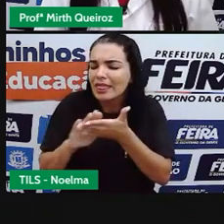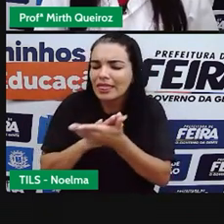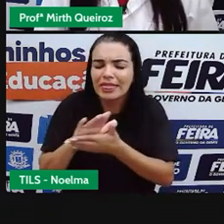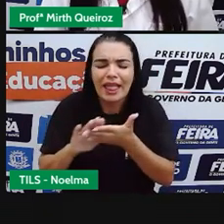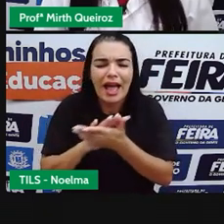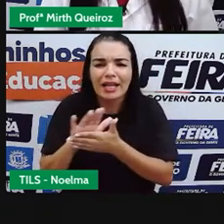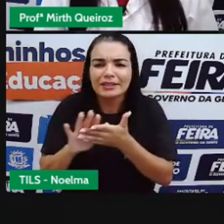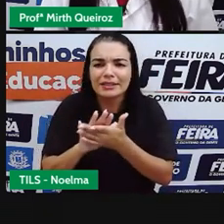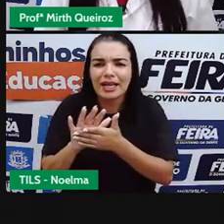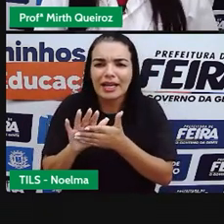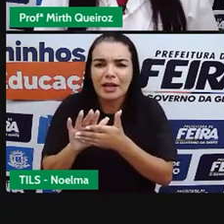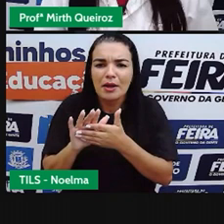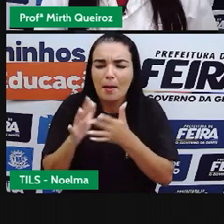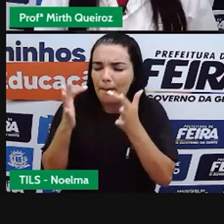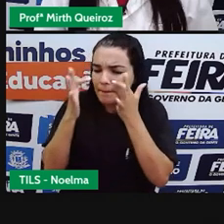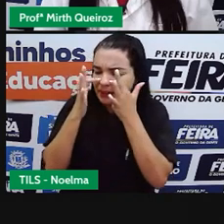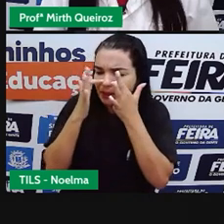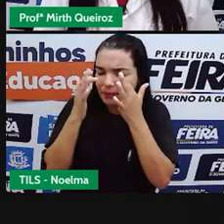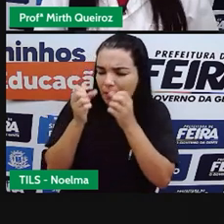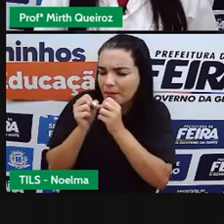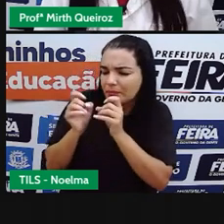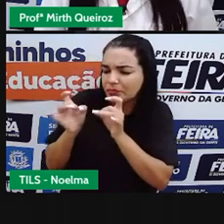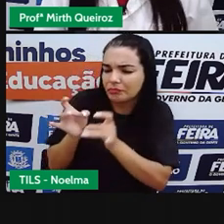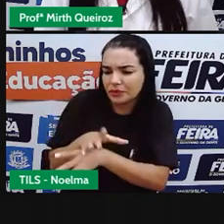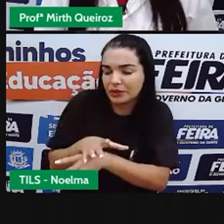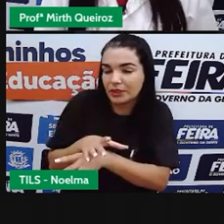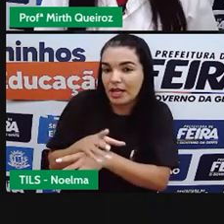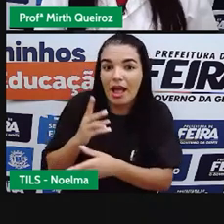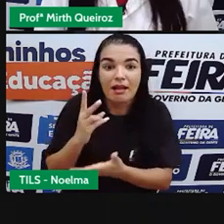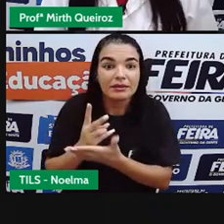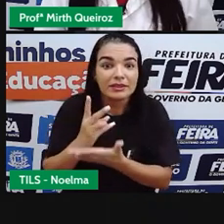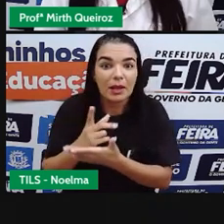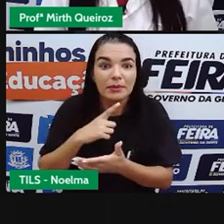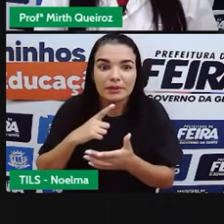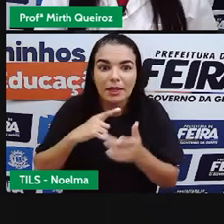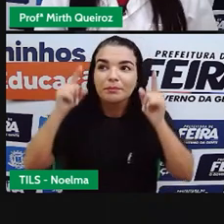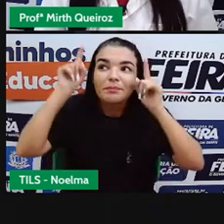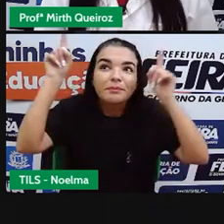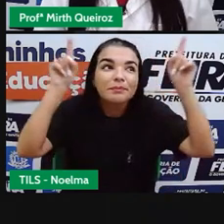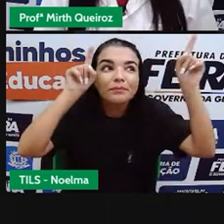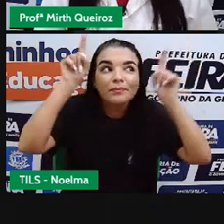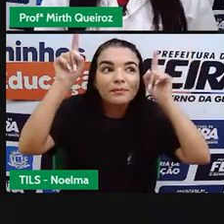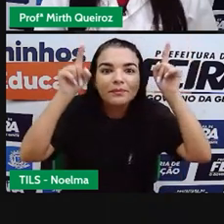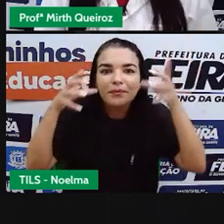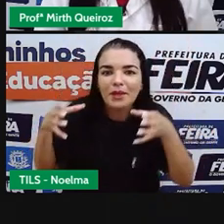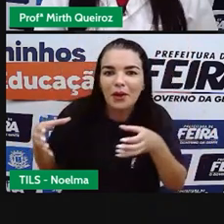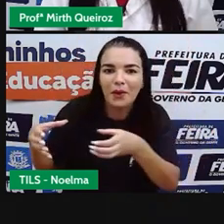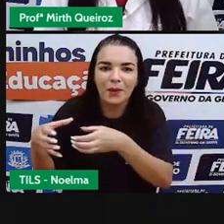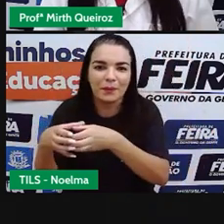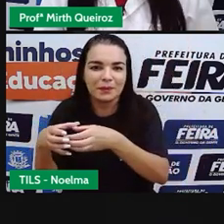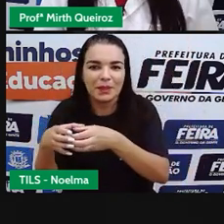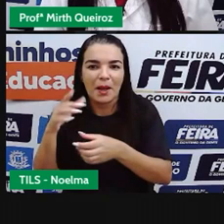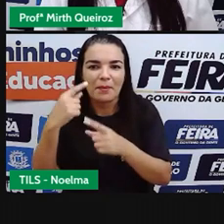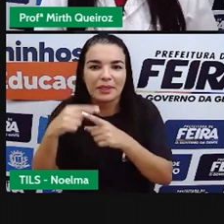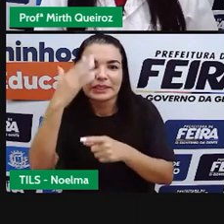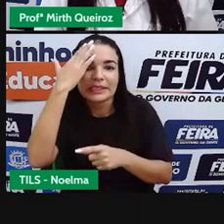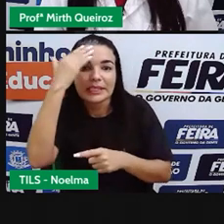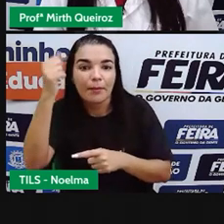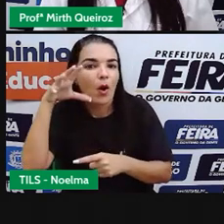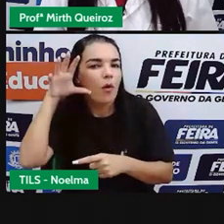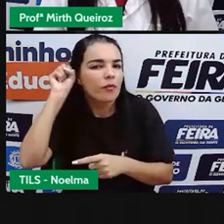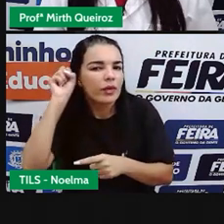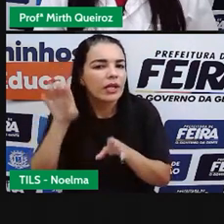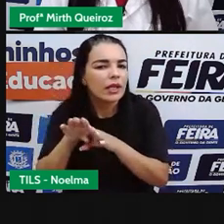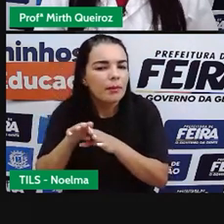passa despercebido a elas. Funcionam como antenas da comunidade, pois sabem ouvir e dar